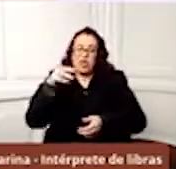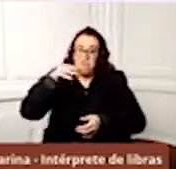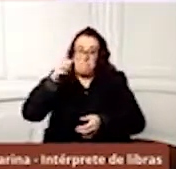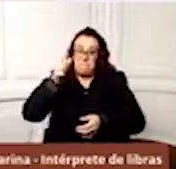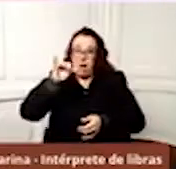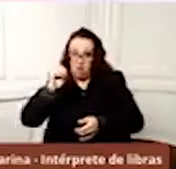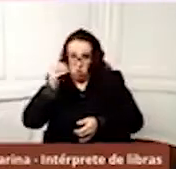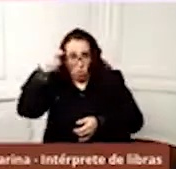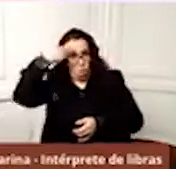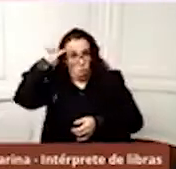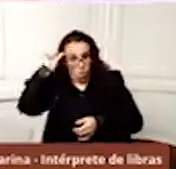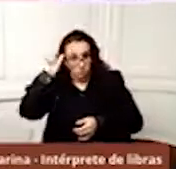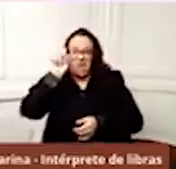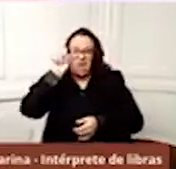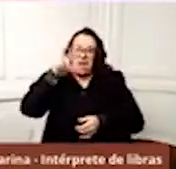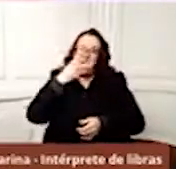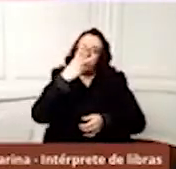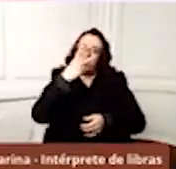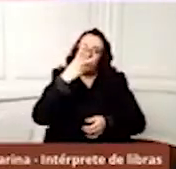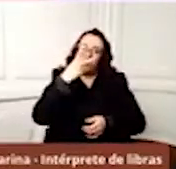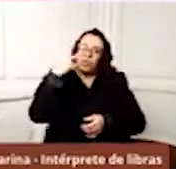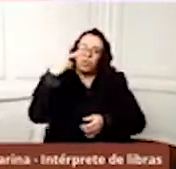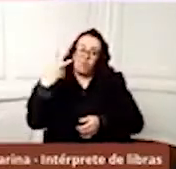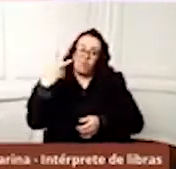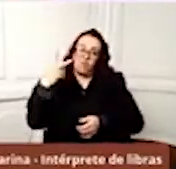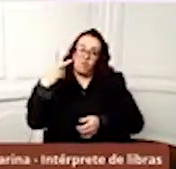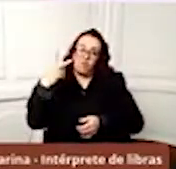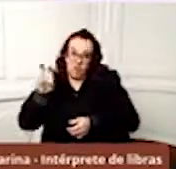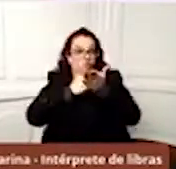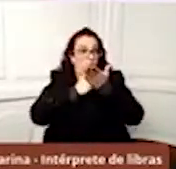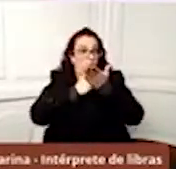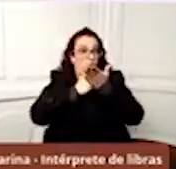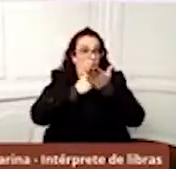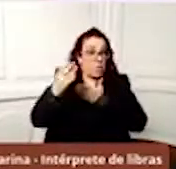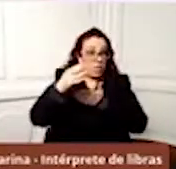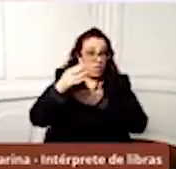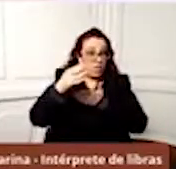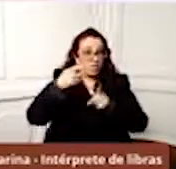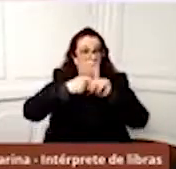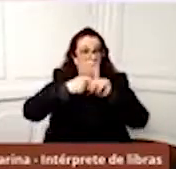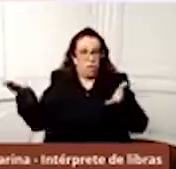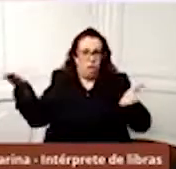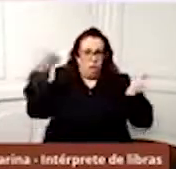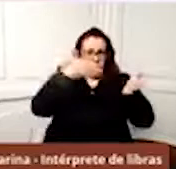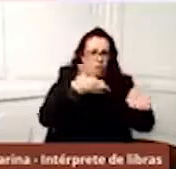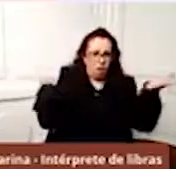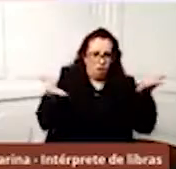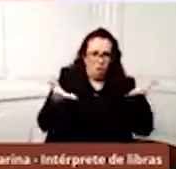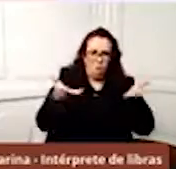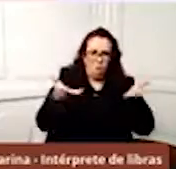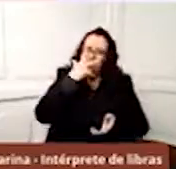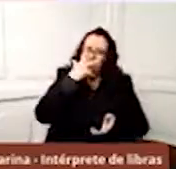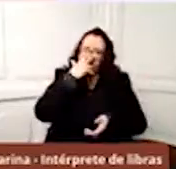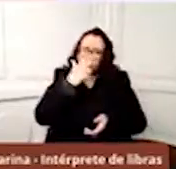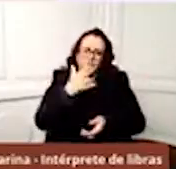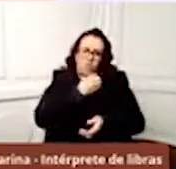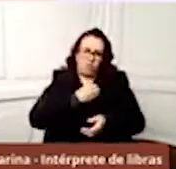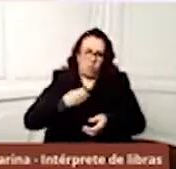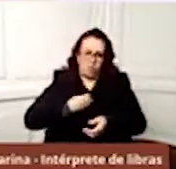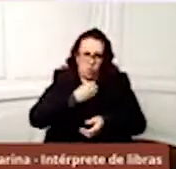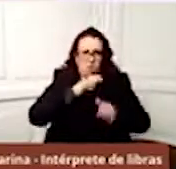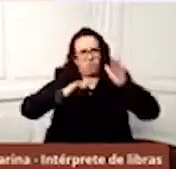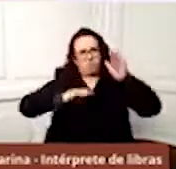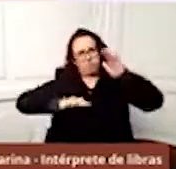seja, veja, lá do início do mês para cá, nós temos praticamente o mesmo número de pacientes internados. Claro que oscila,